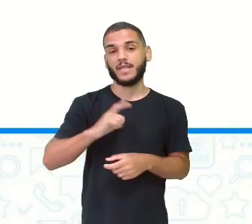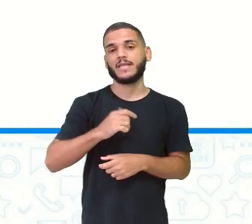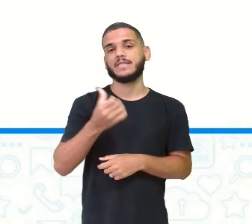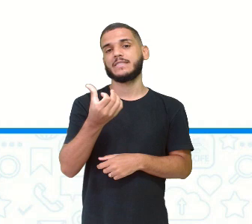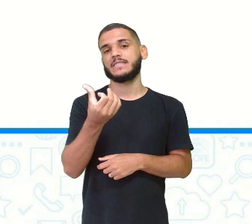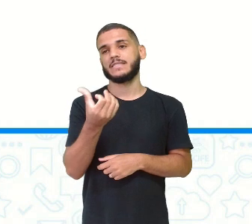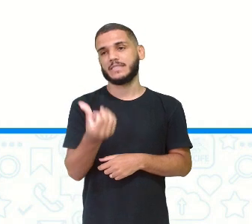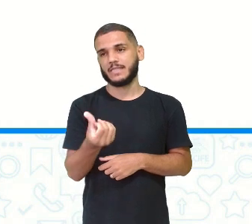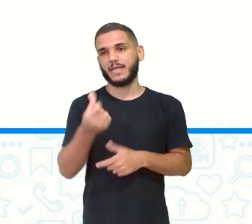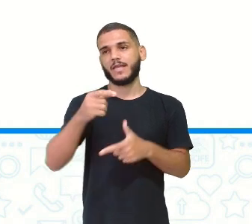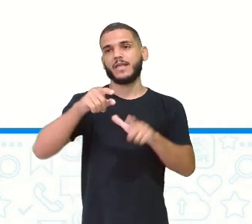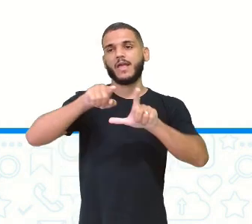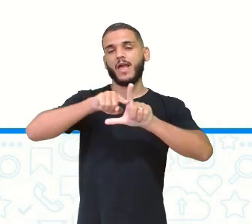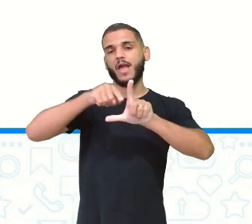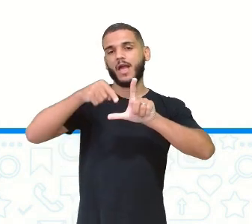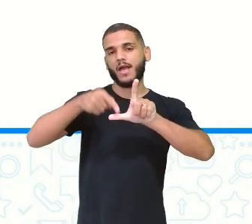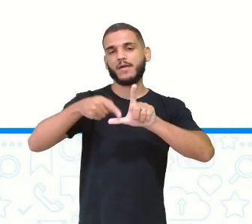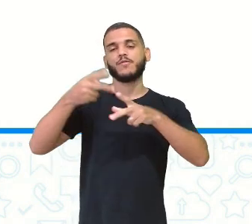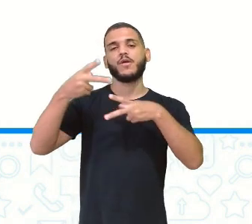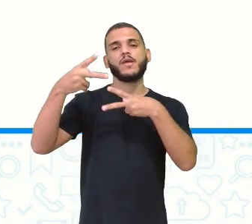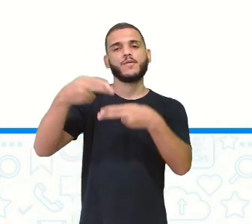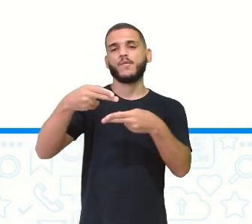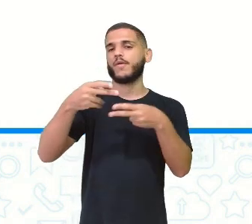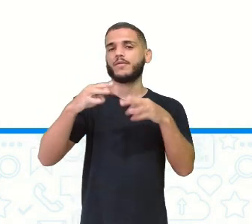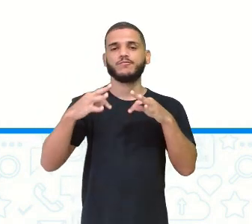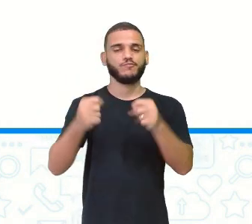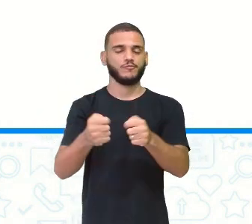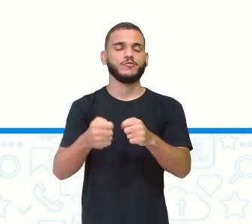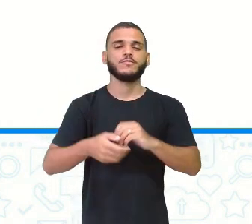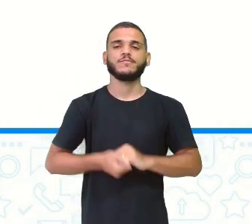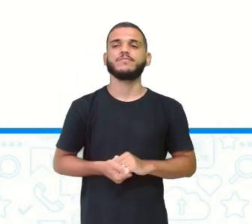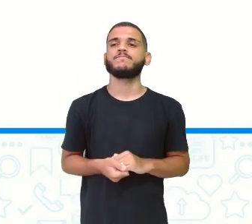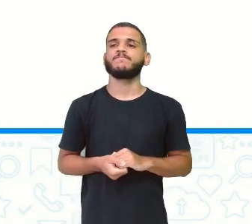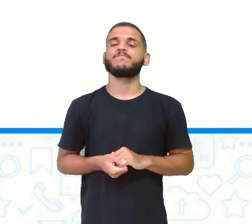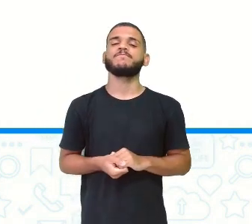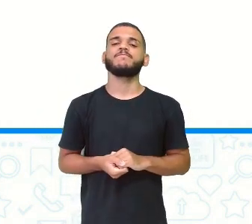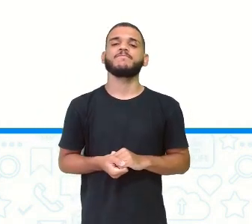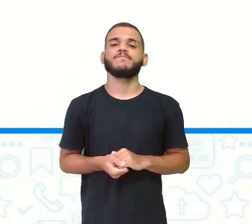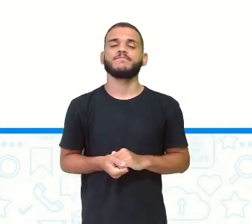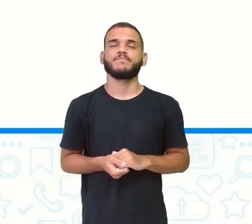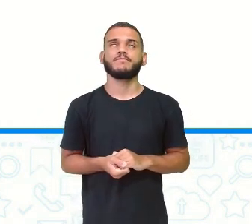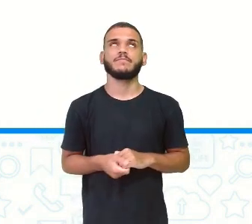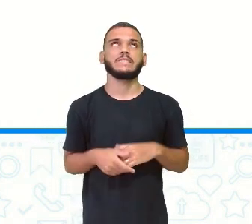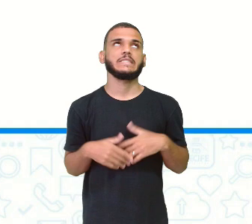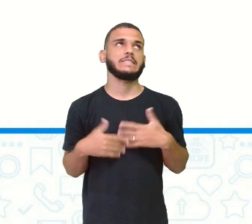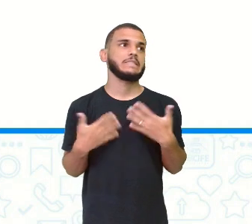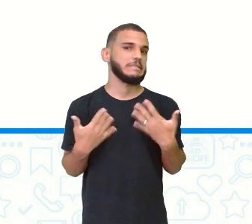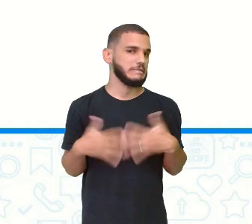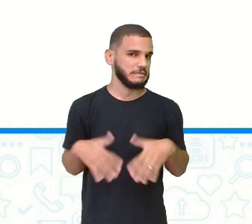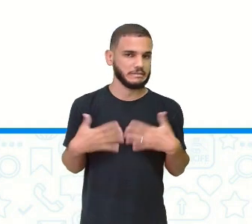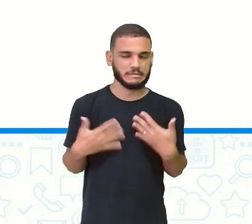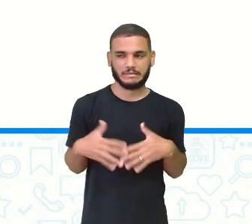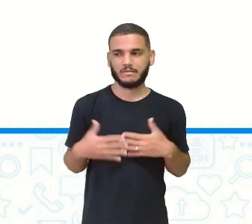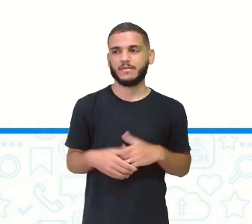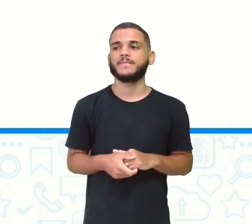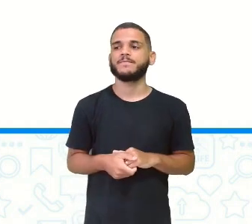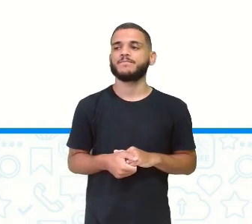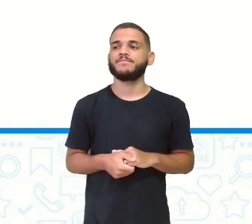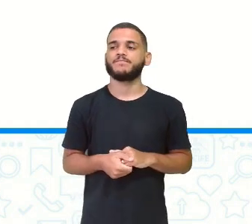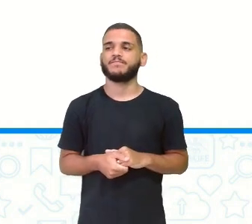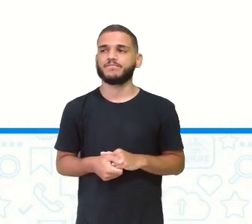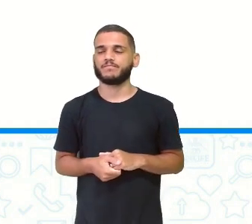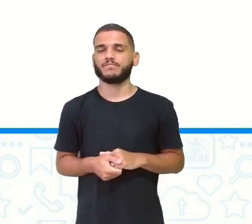6 faces e todas as faces são iguais. Eita, e agora,